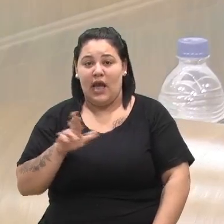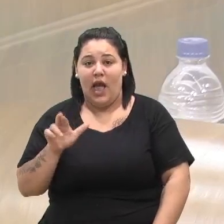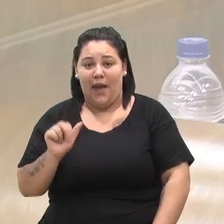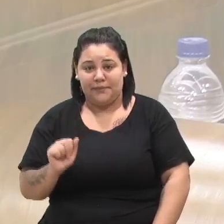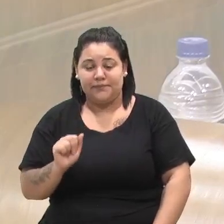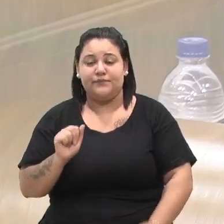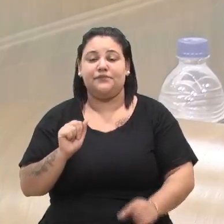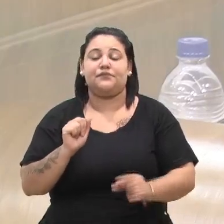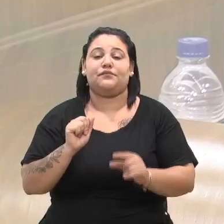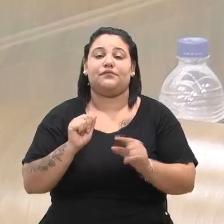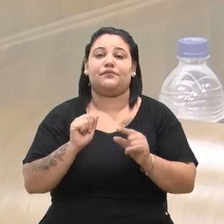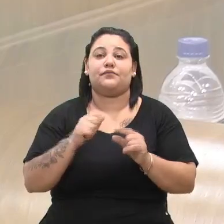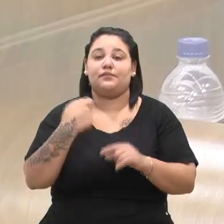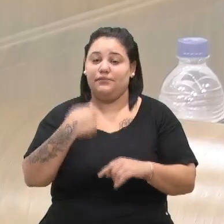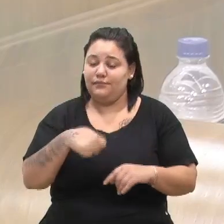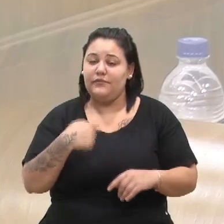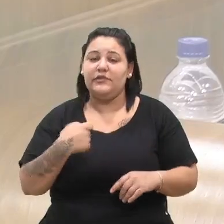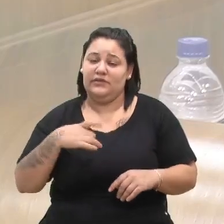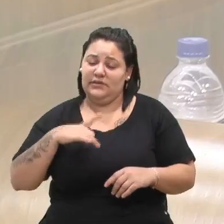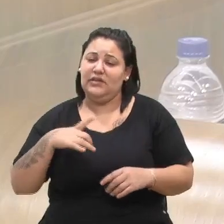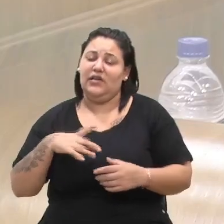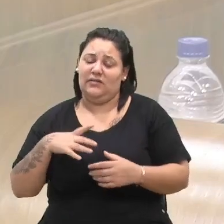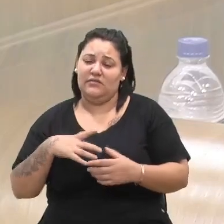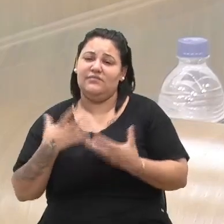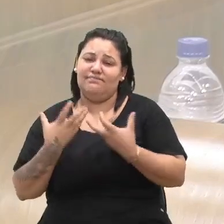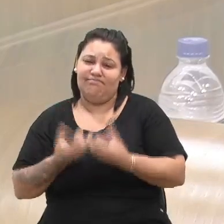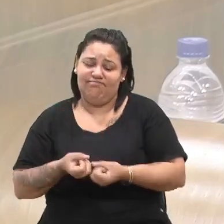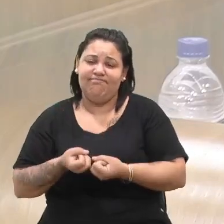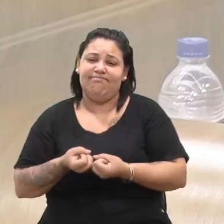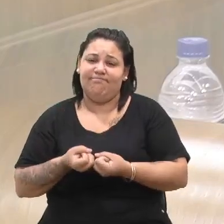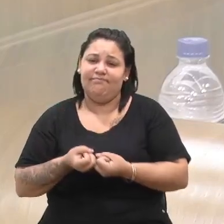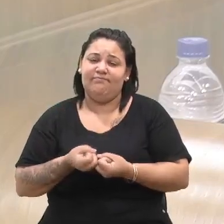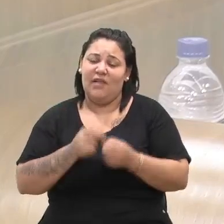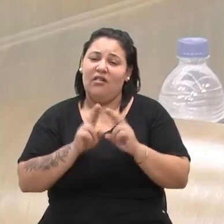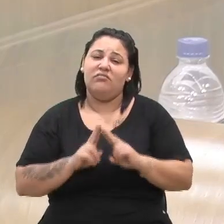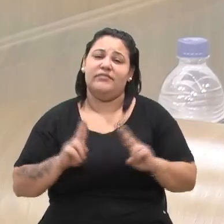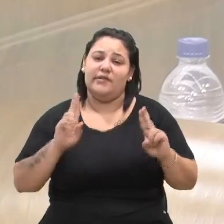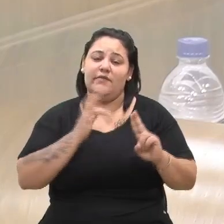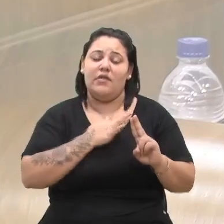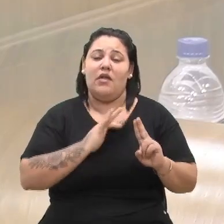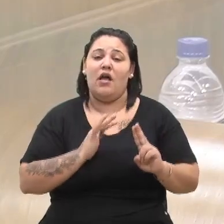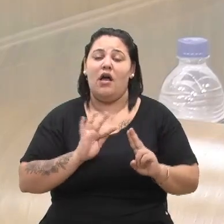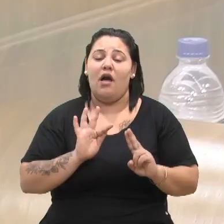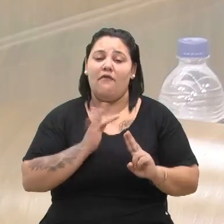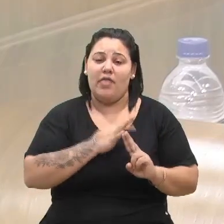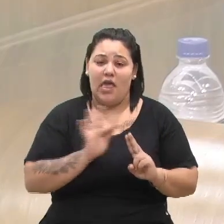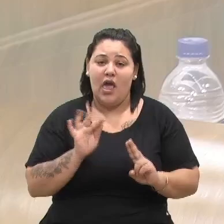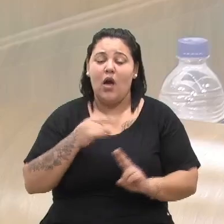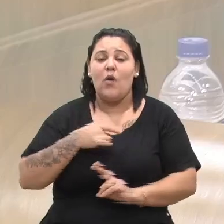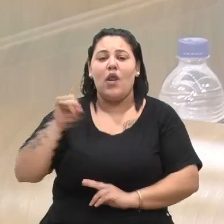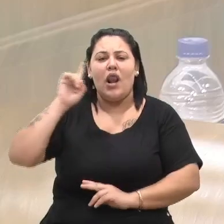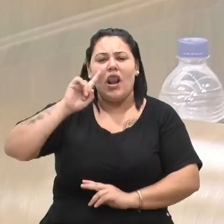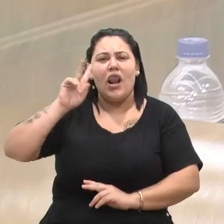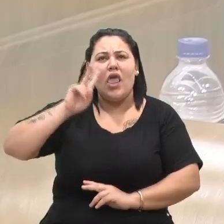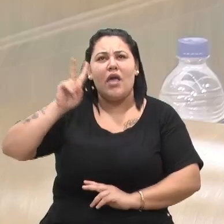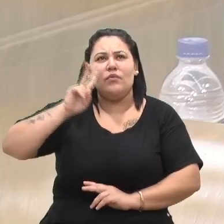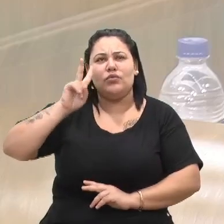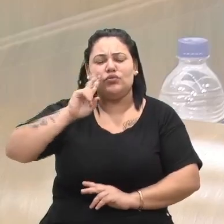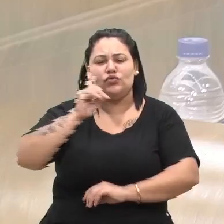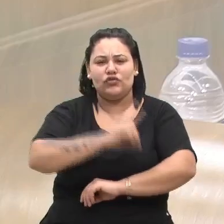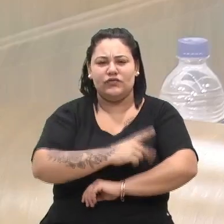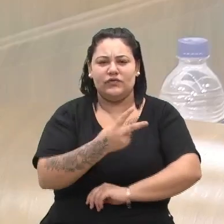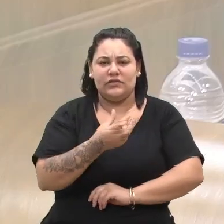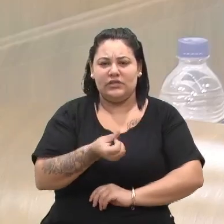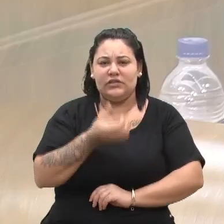precisam ser contempladas com essa Universidade Federal. E eu lembro que no dia 26 de dezembro, eu até era